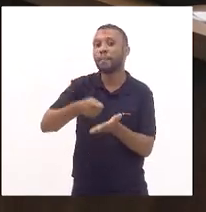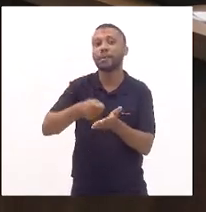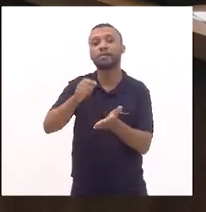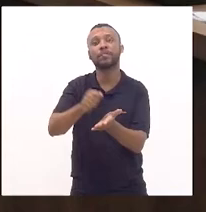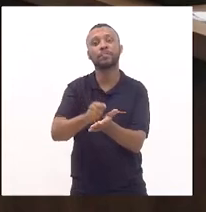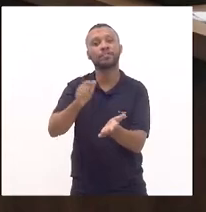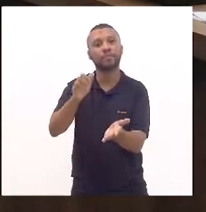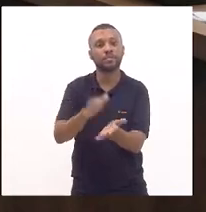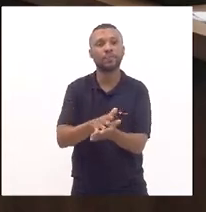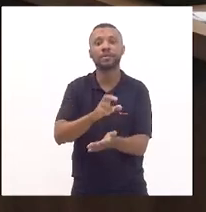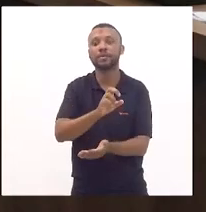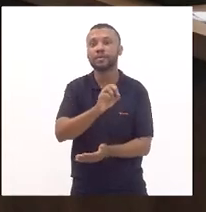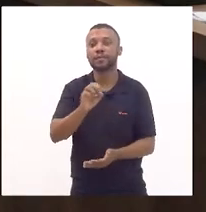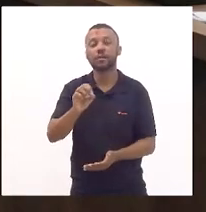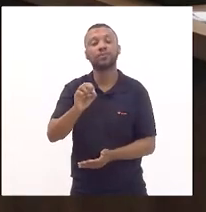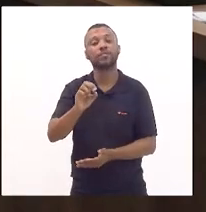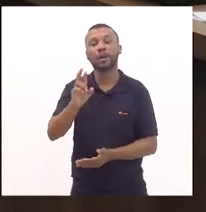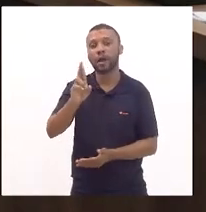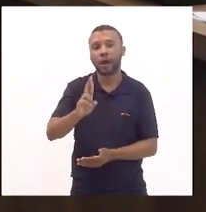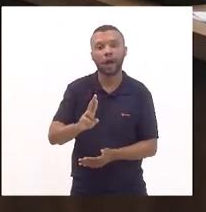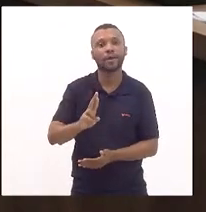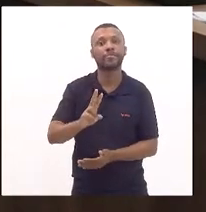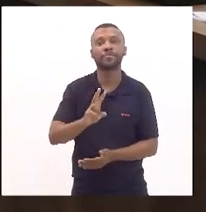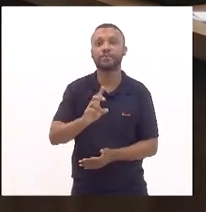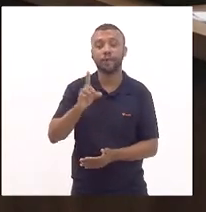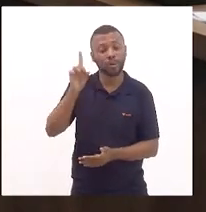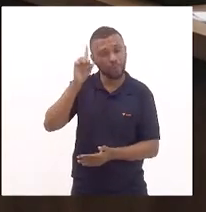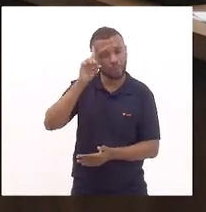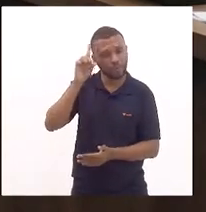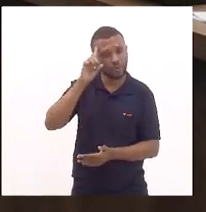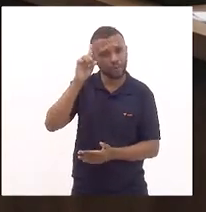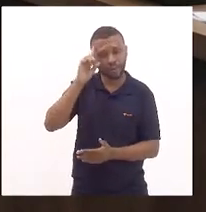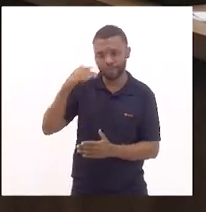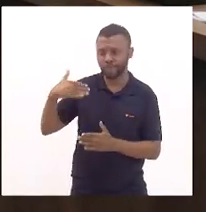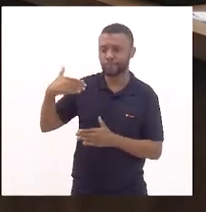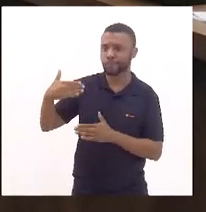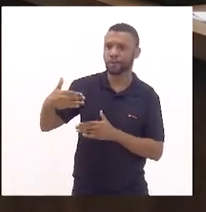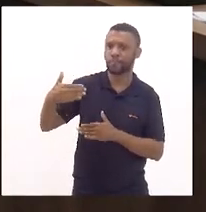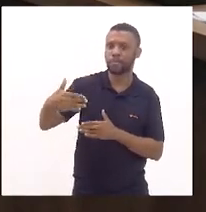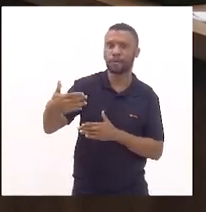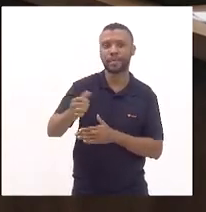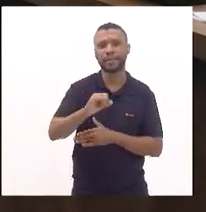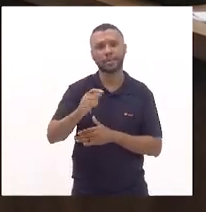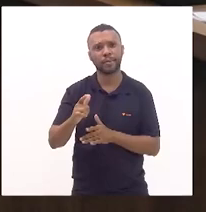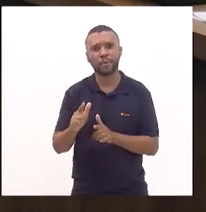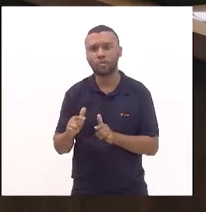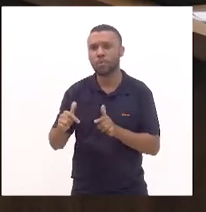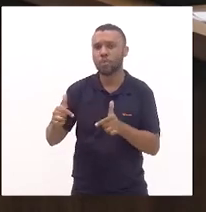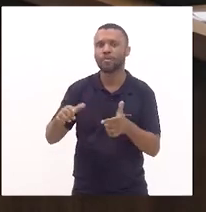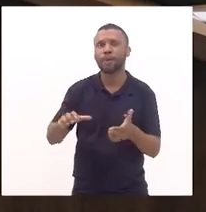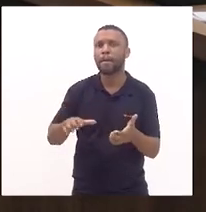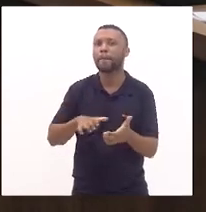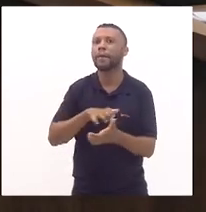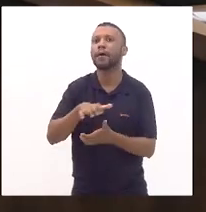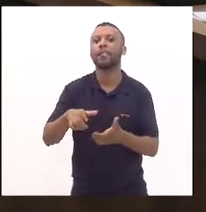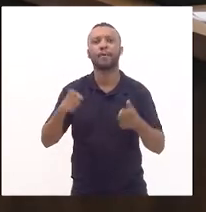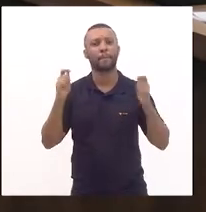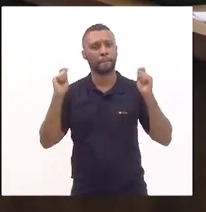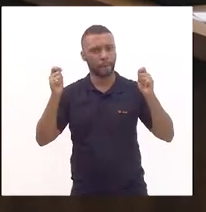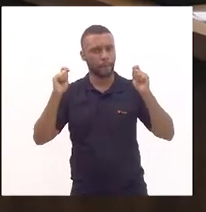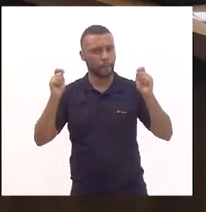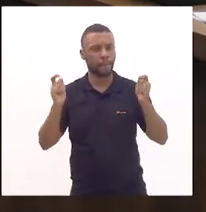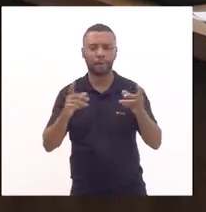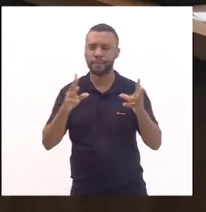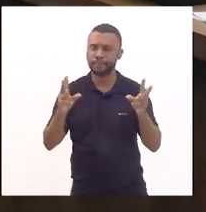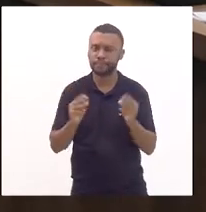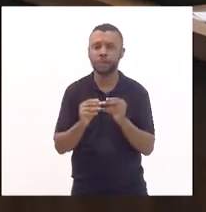de R$500 por dia, se continuar realmente um movimento de paralisação. Ou seja,